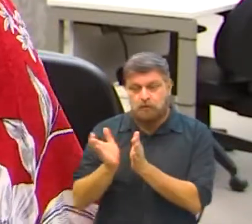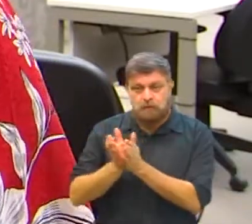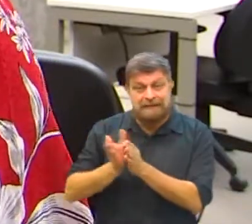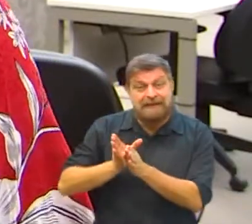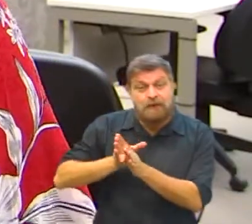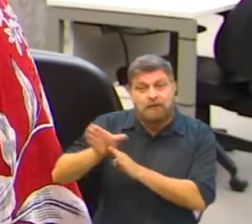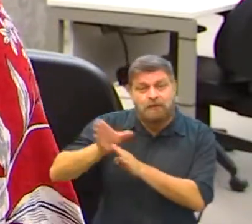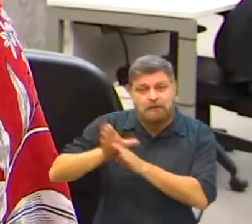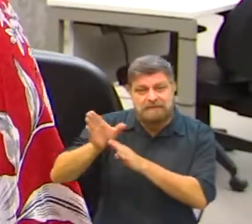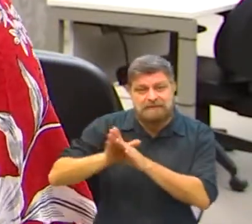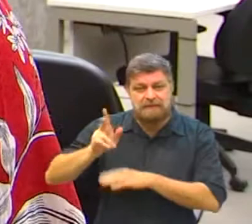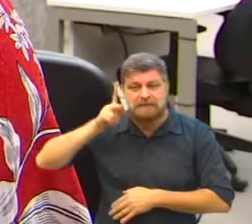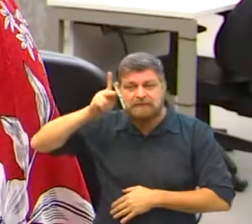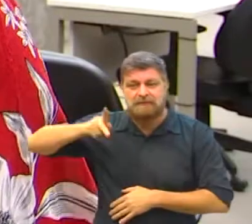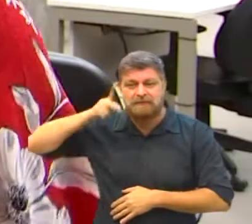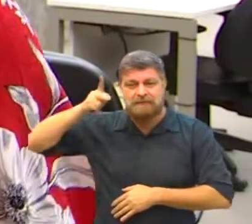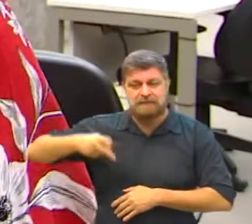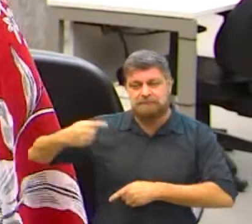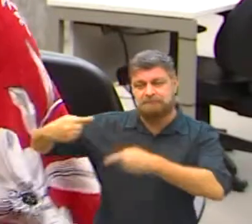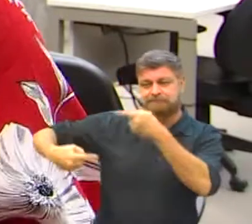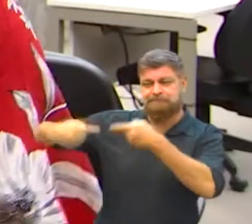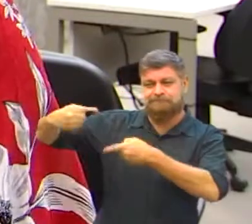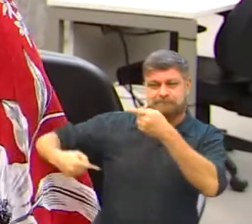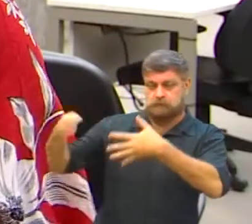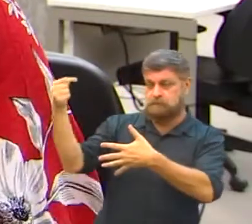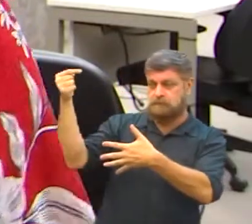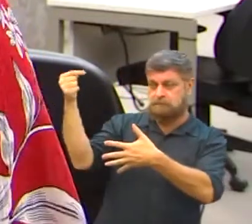conselho político, né? E um conselho político que